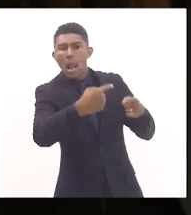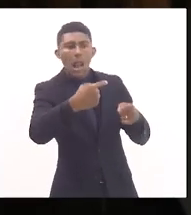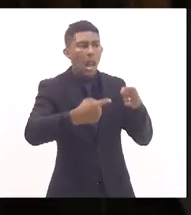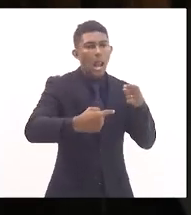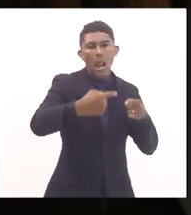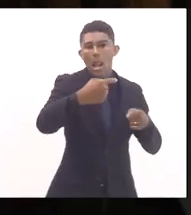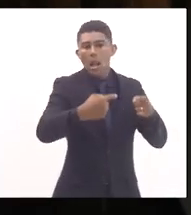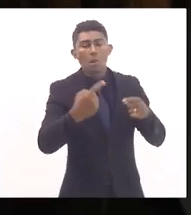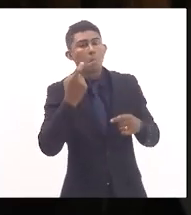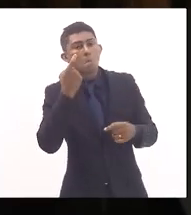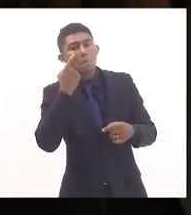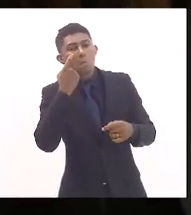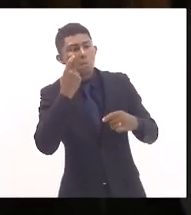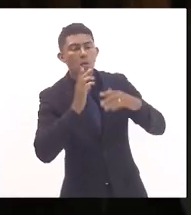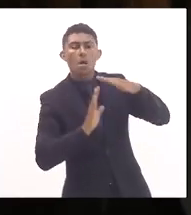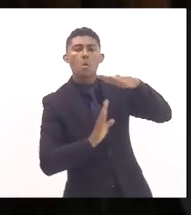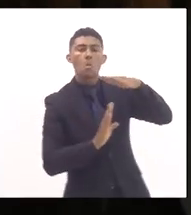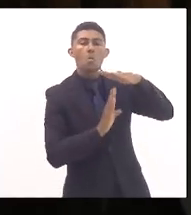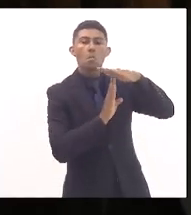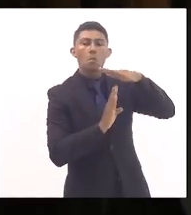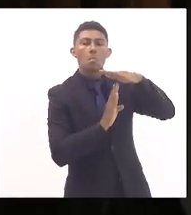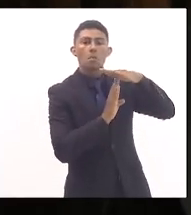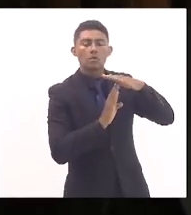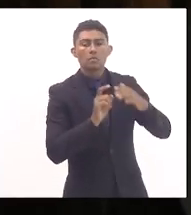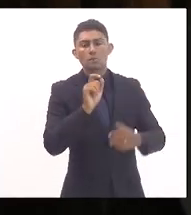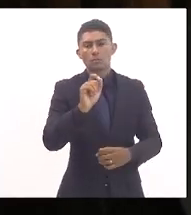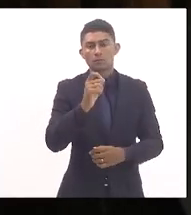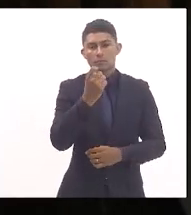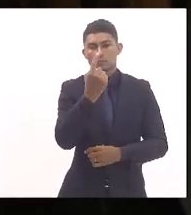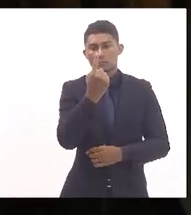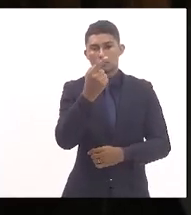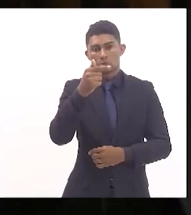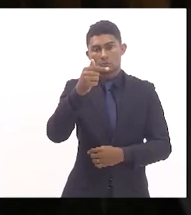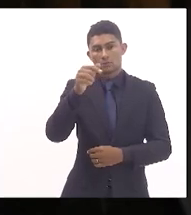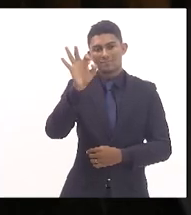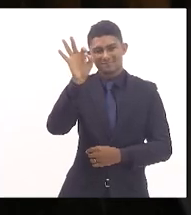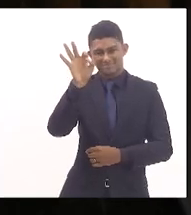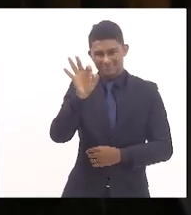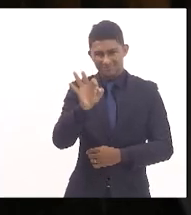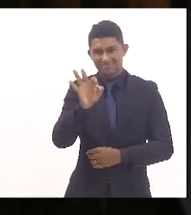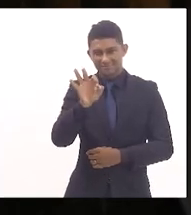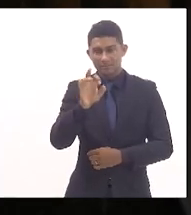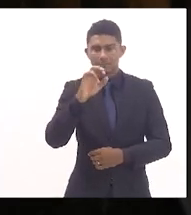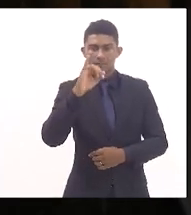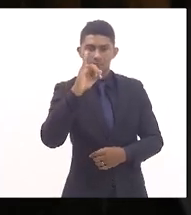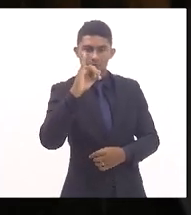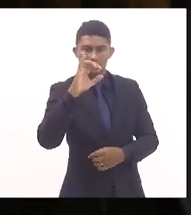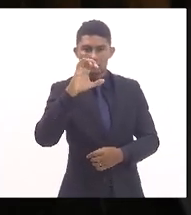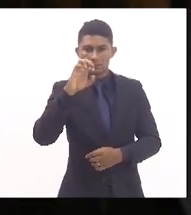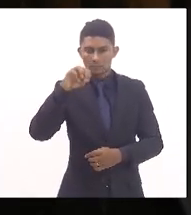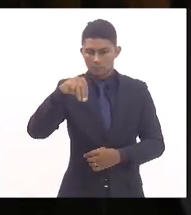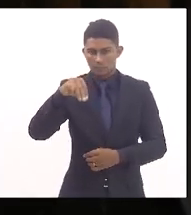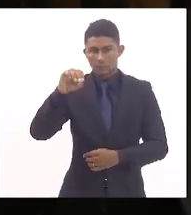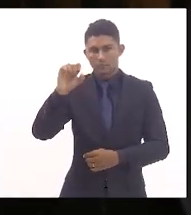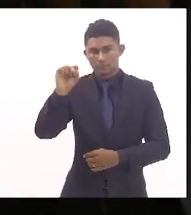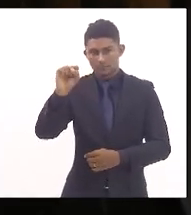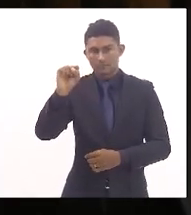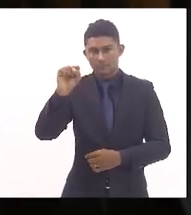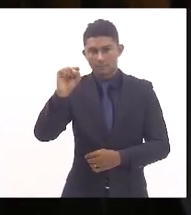teto de dezessete por cento de isso é RMS